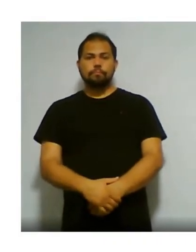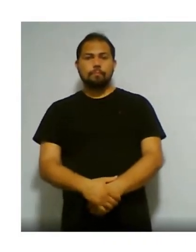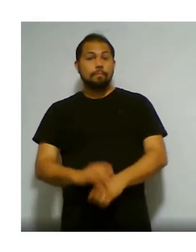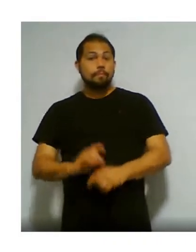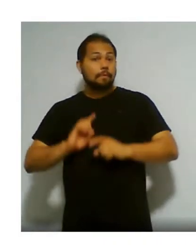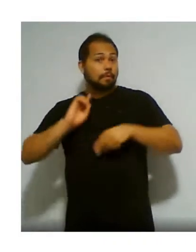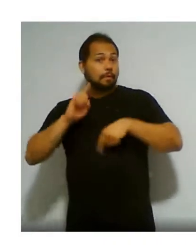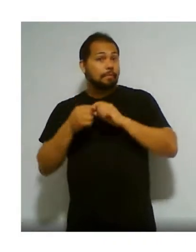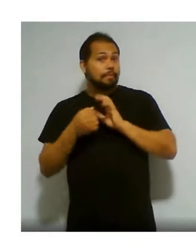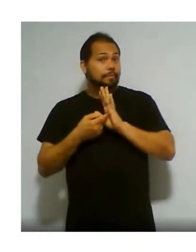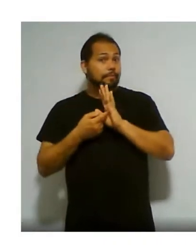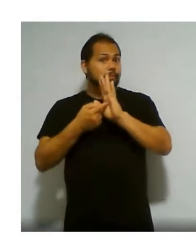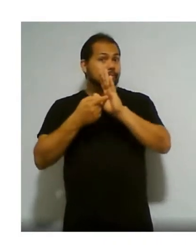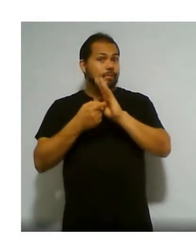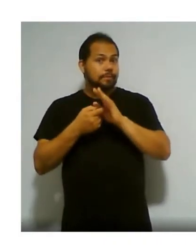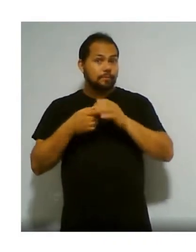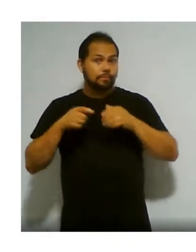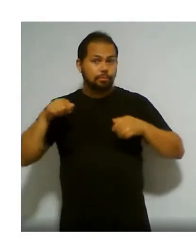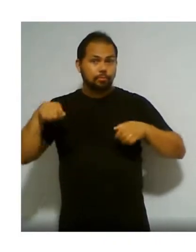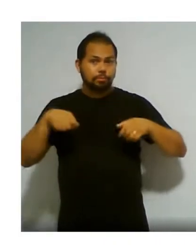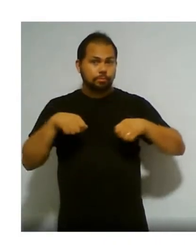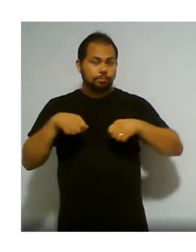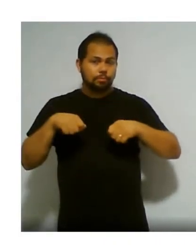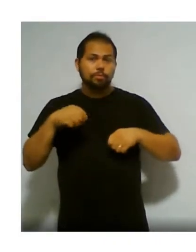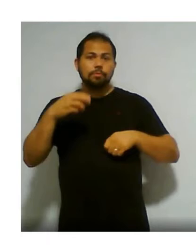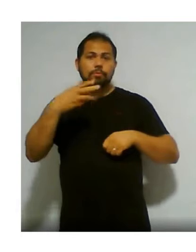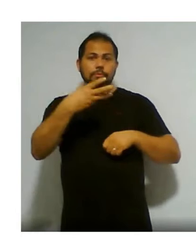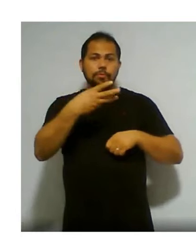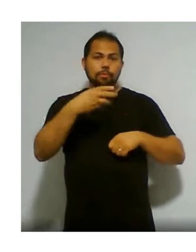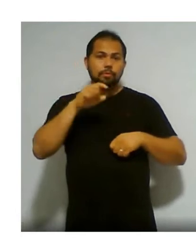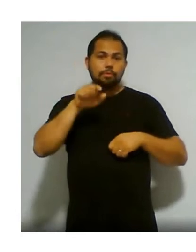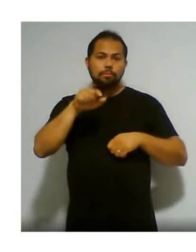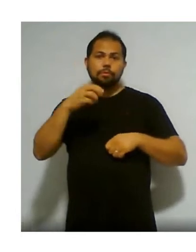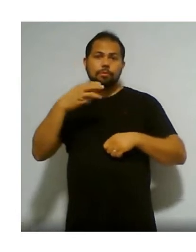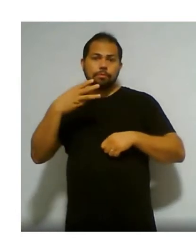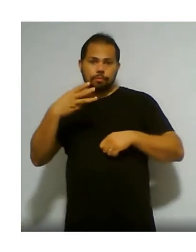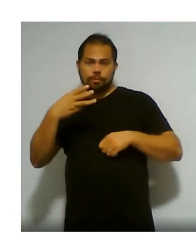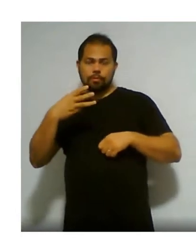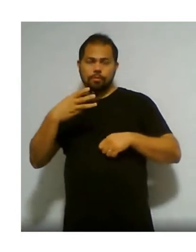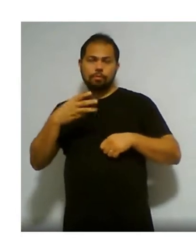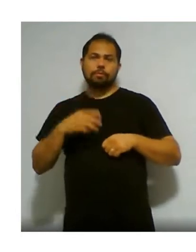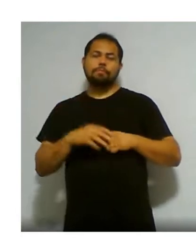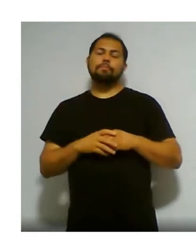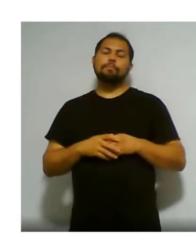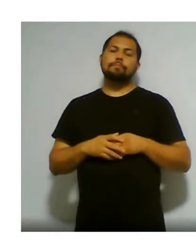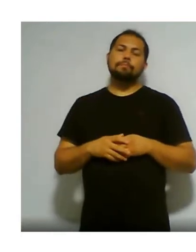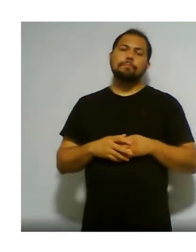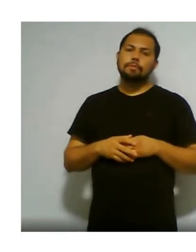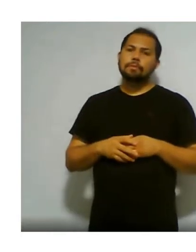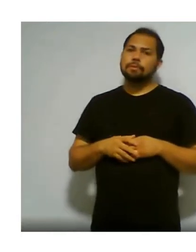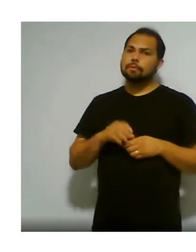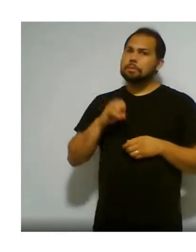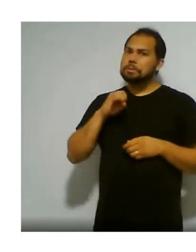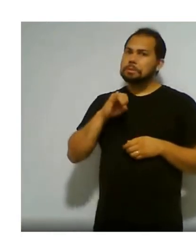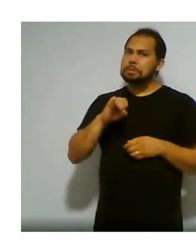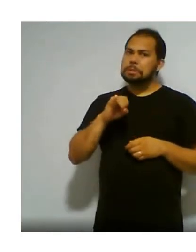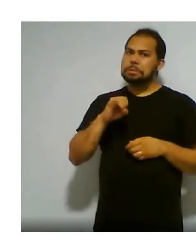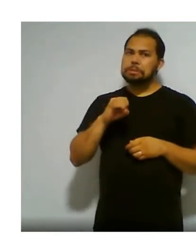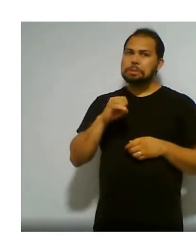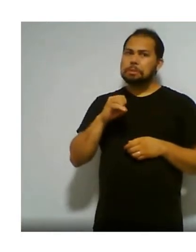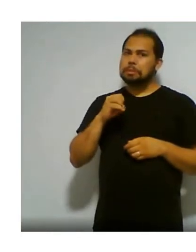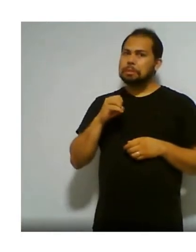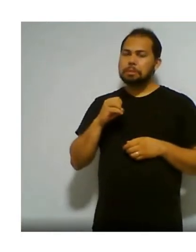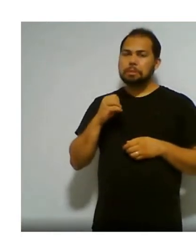na telinha do meu multímetro 3.3 volts. Eu faço isso, claro, com a fonte ligada. Se não aparecer 3.3 volts, significa que eu tenho